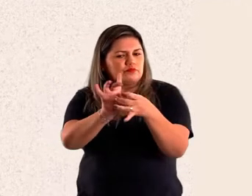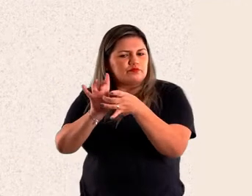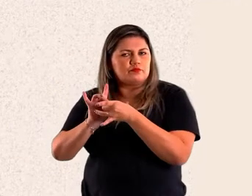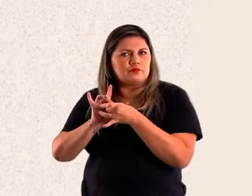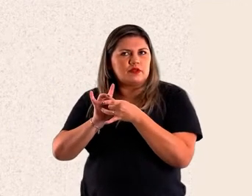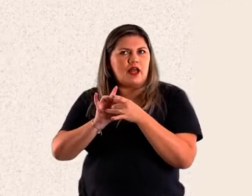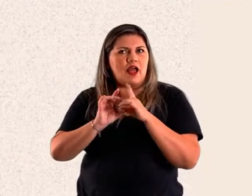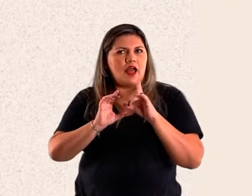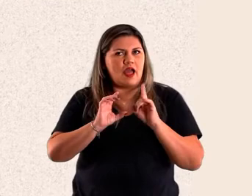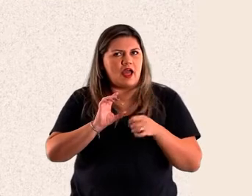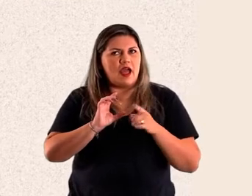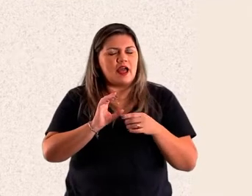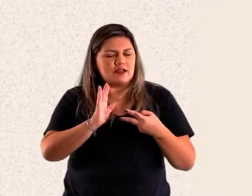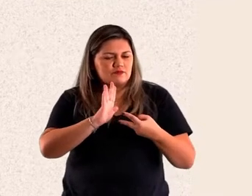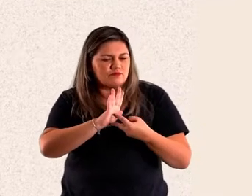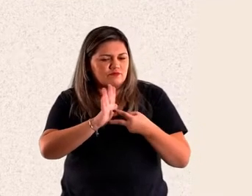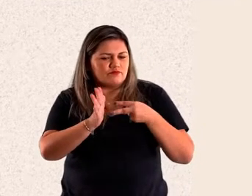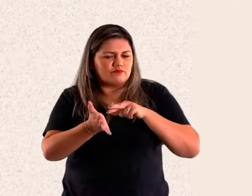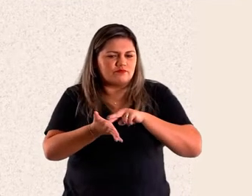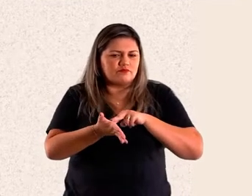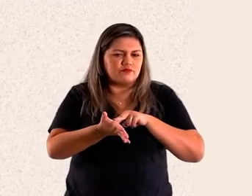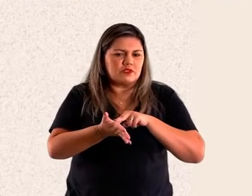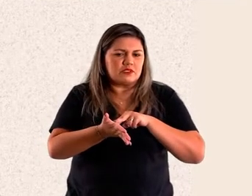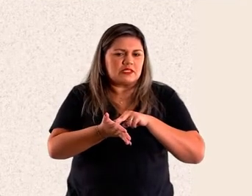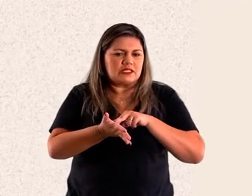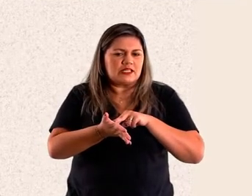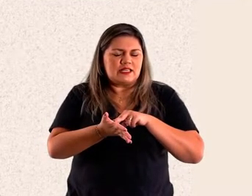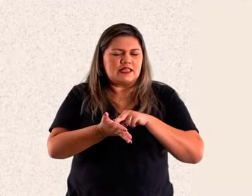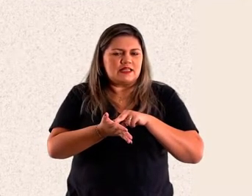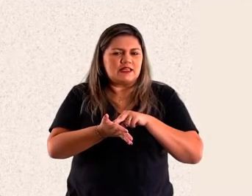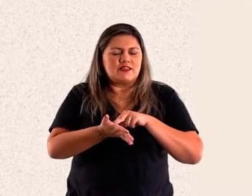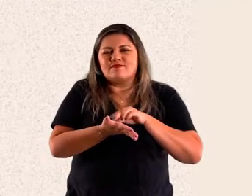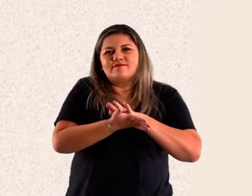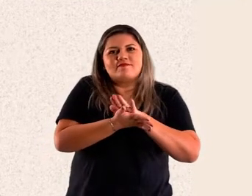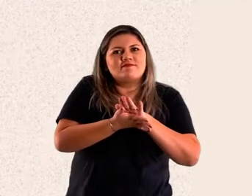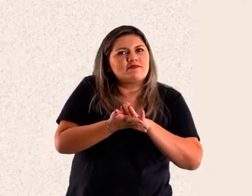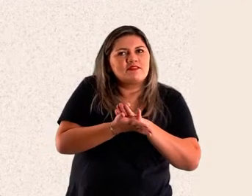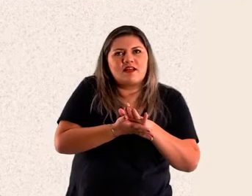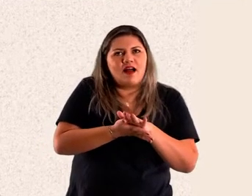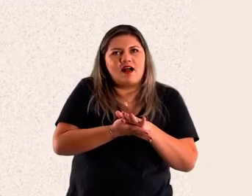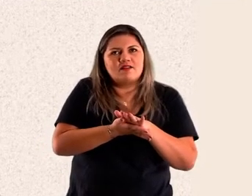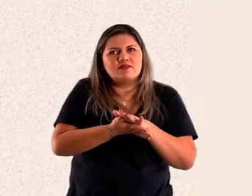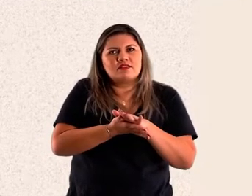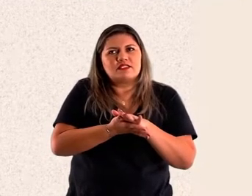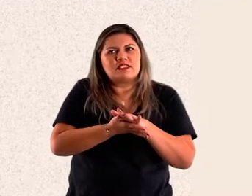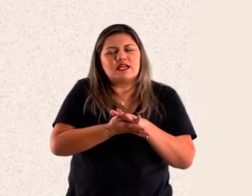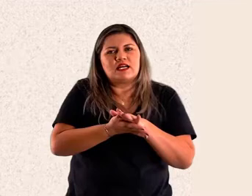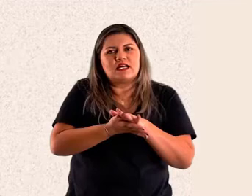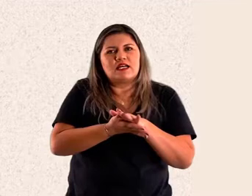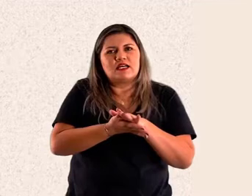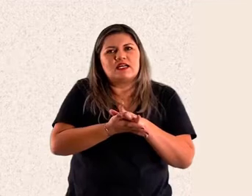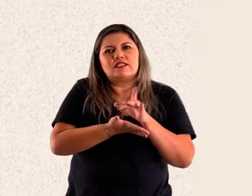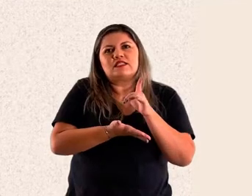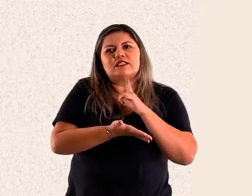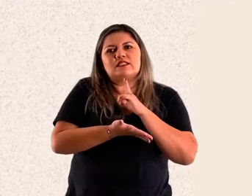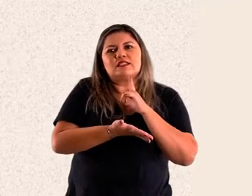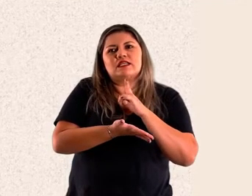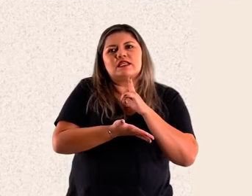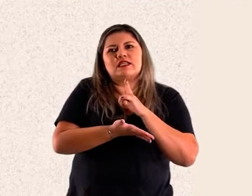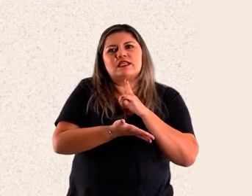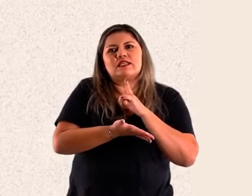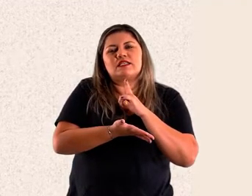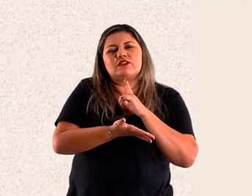ela ela significa que nada existe de forma G1 o